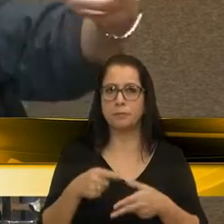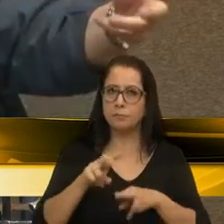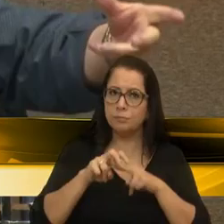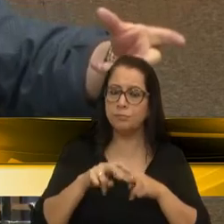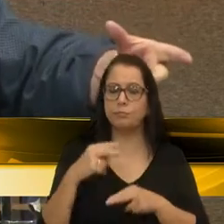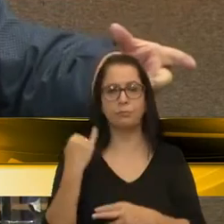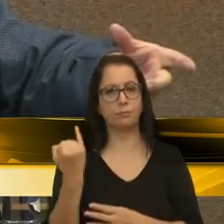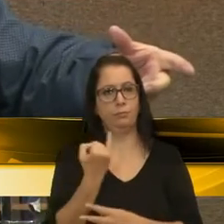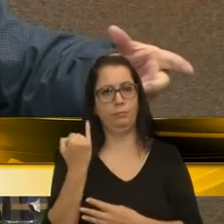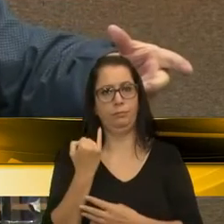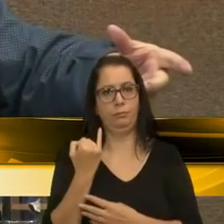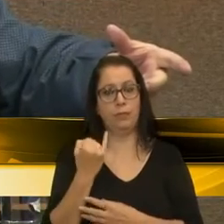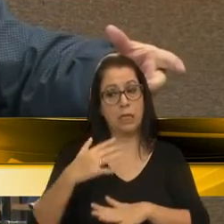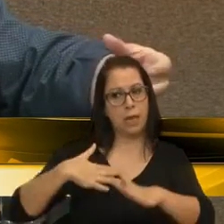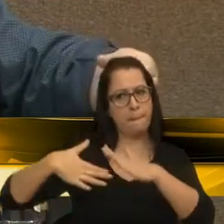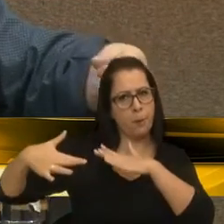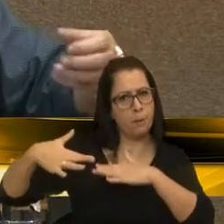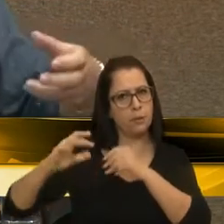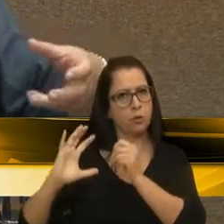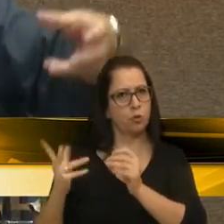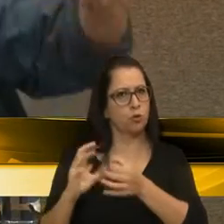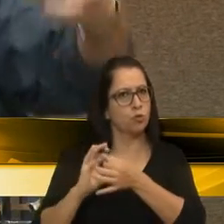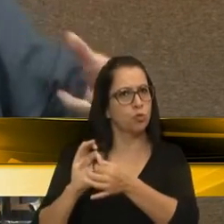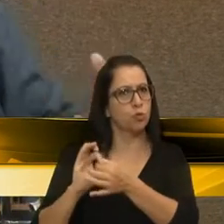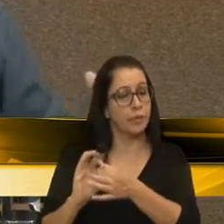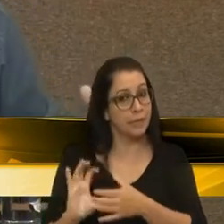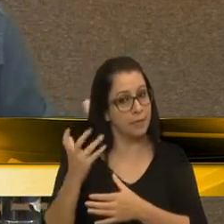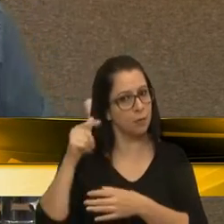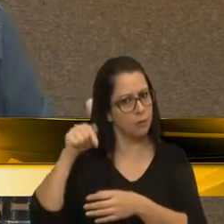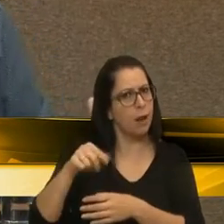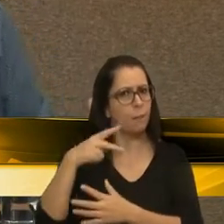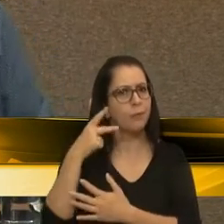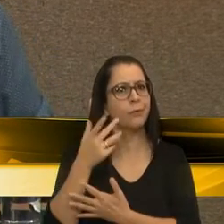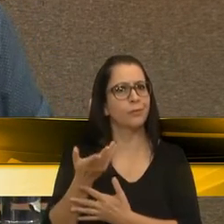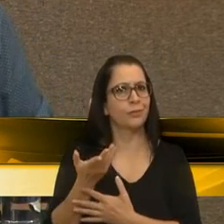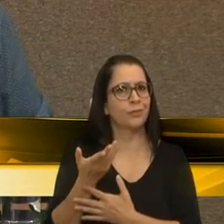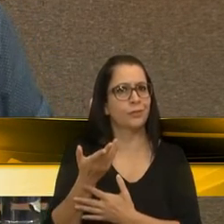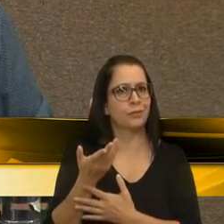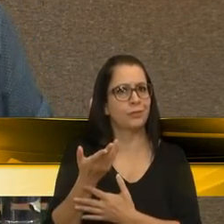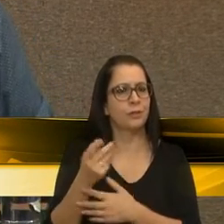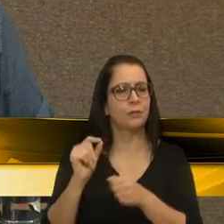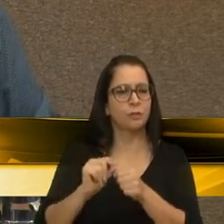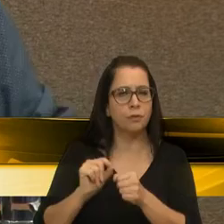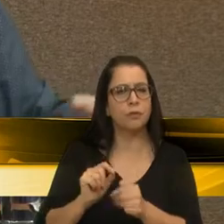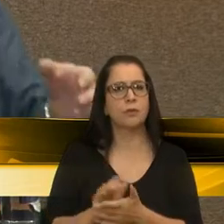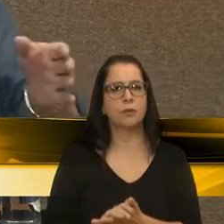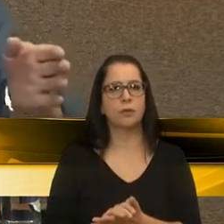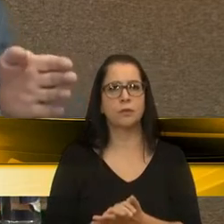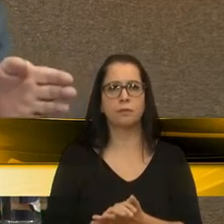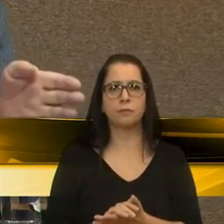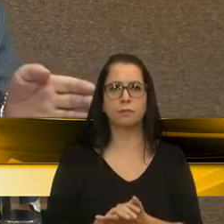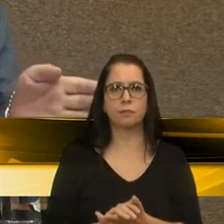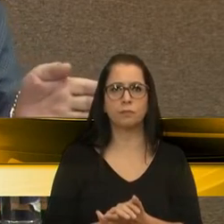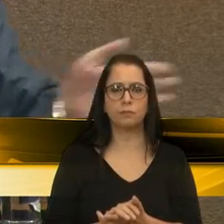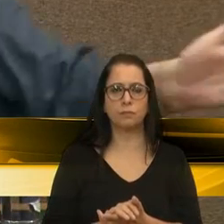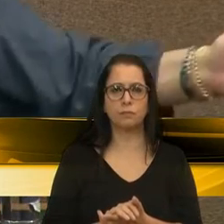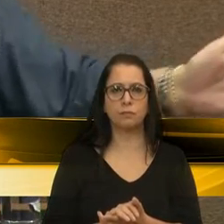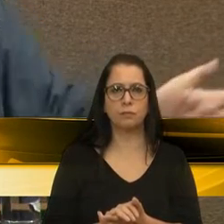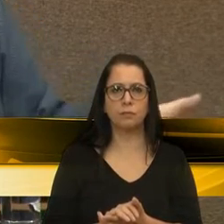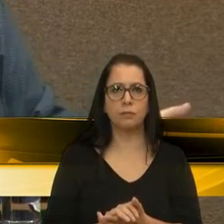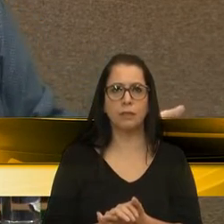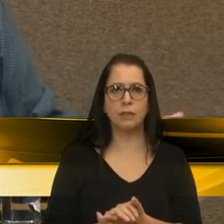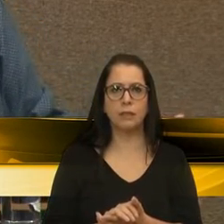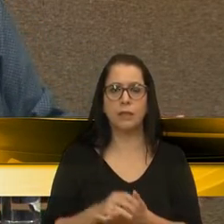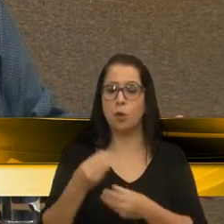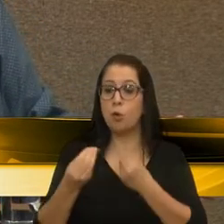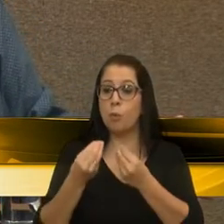é importante essa nossa mobilização, de decisões políticas que foram tomadas e à margem